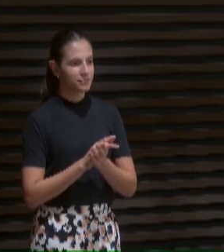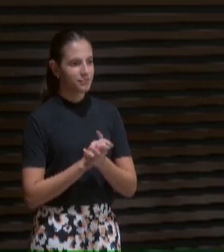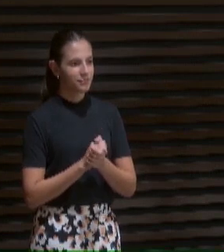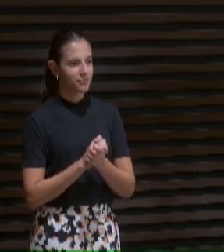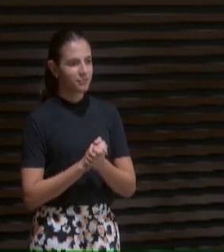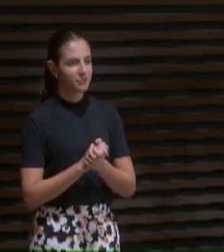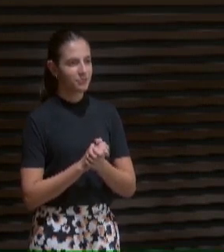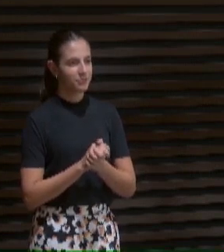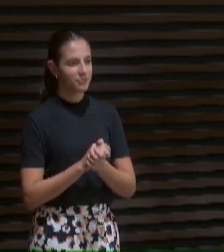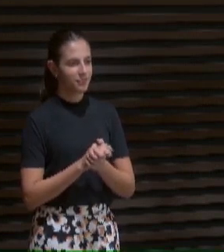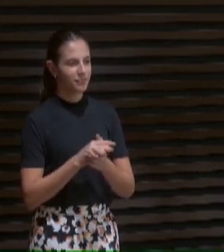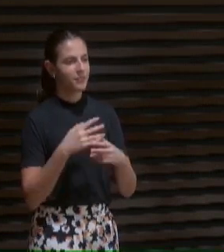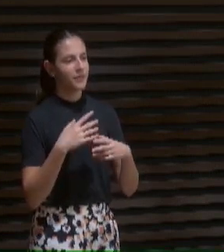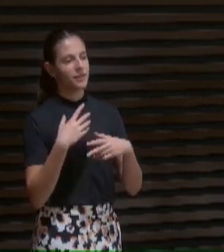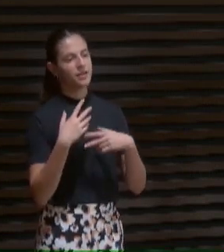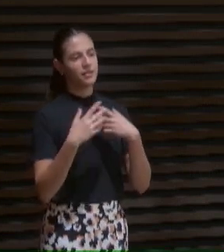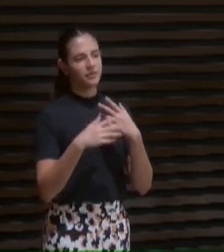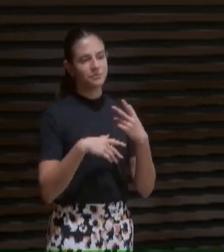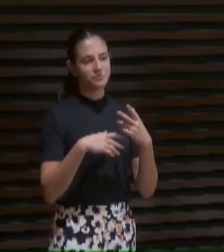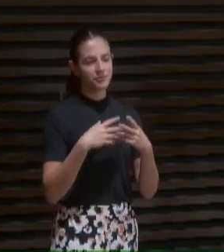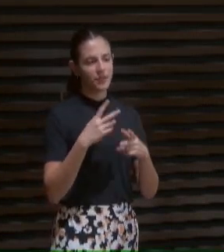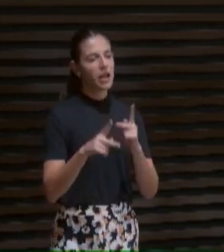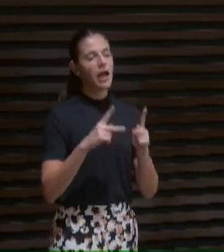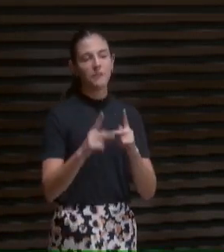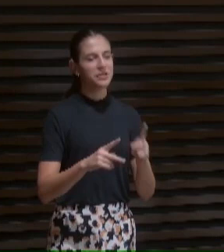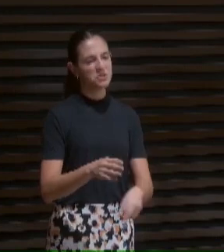Hermético. Mas tem alguns que sabem.